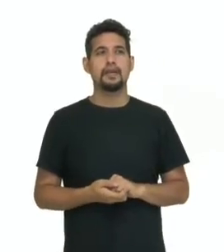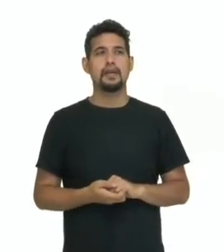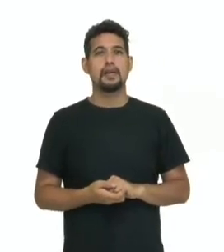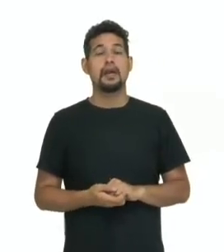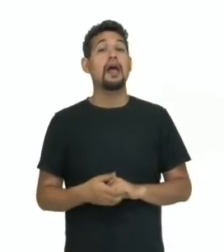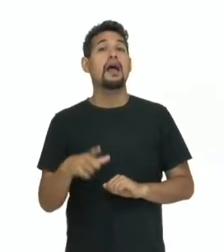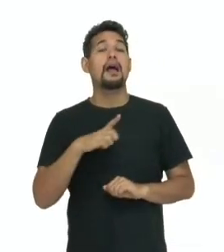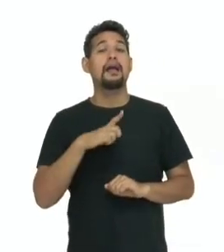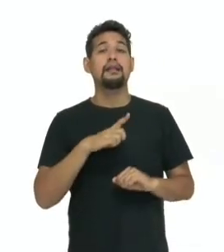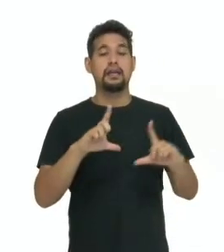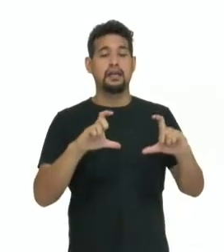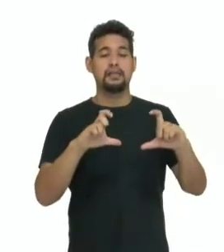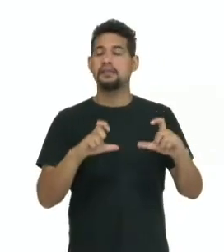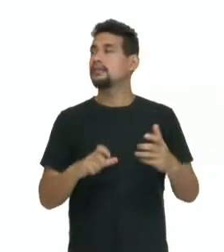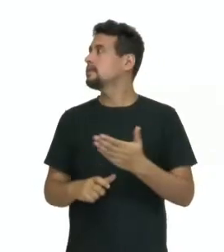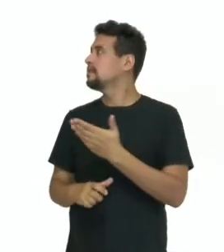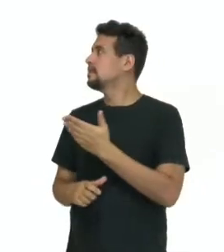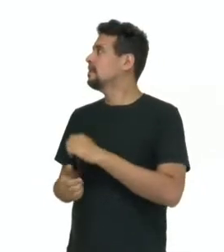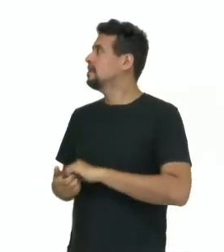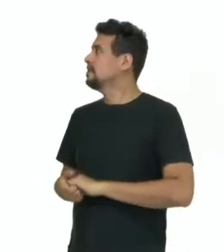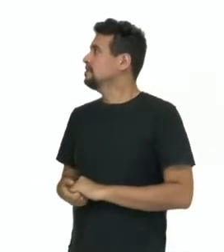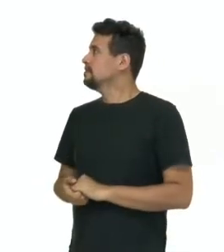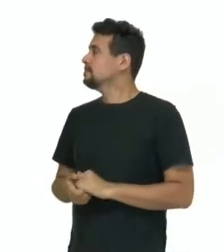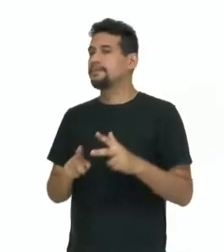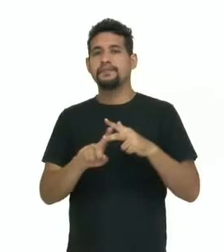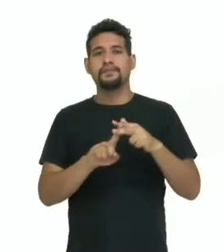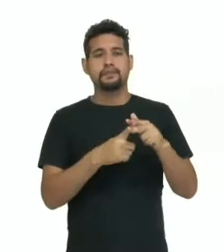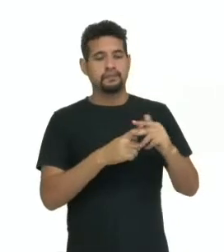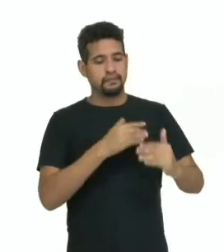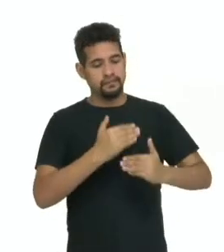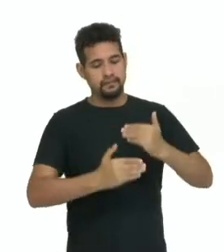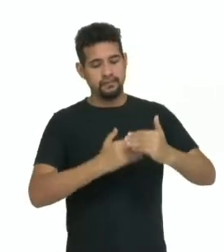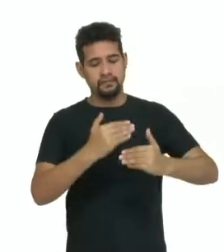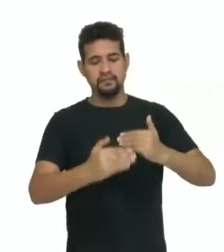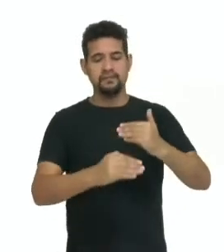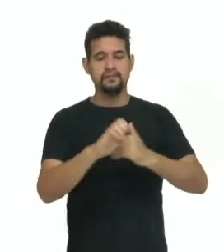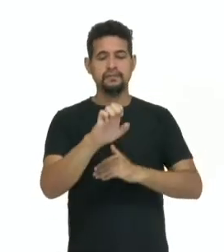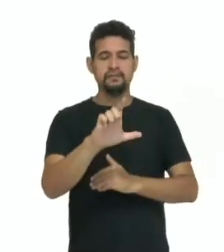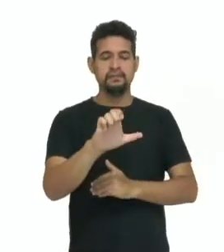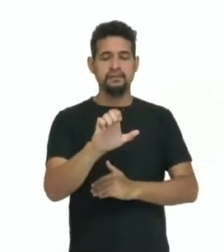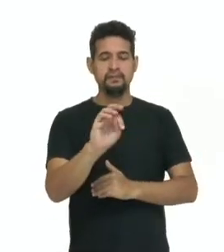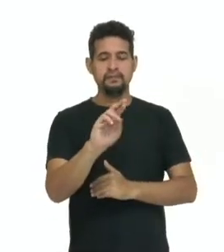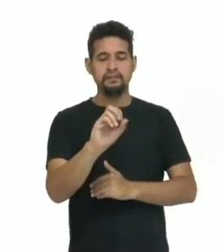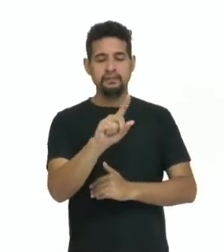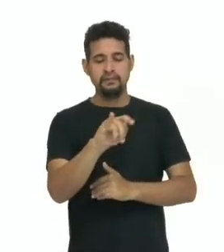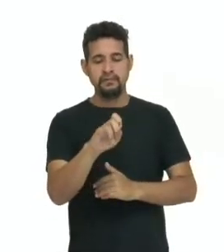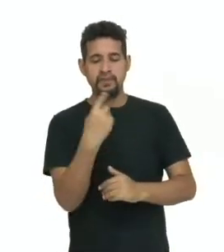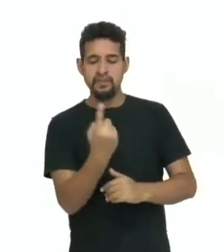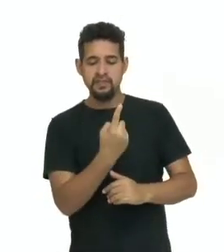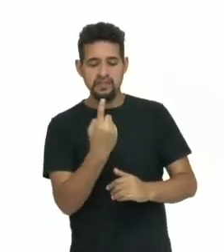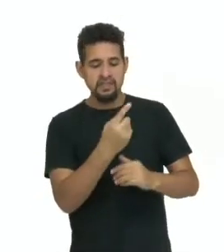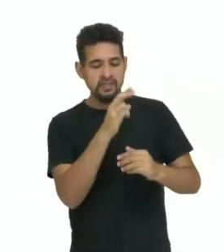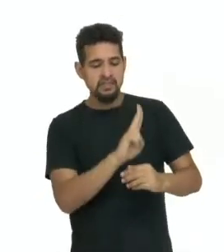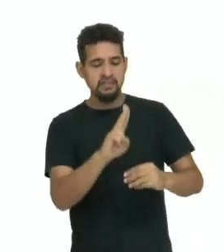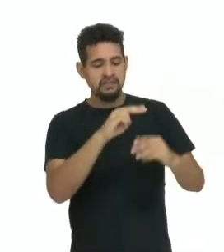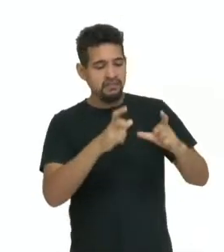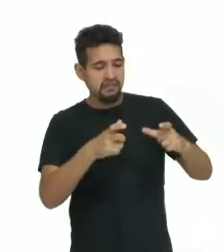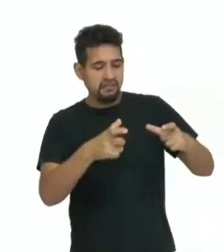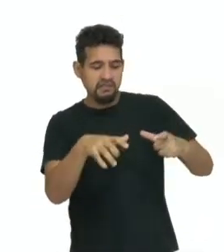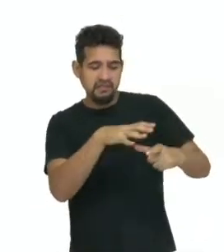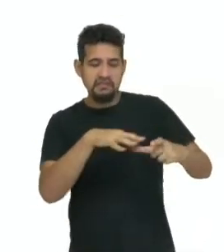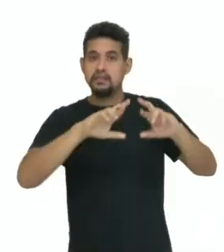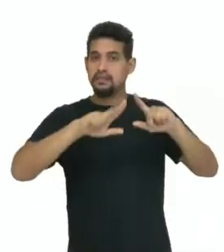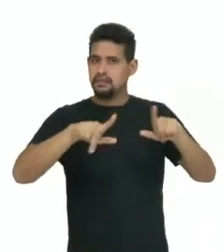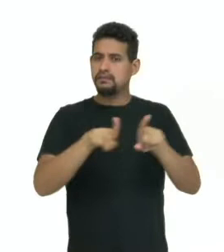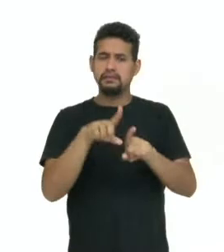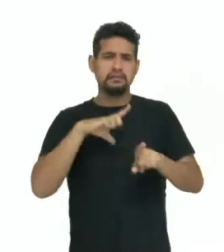Aqui a gente tem uma imagem da montagem de um processo de eletrólise. Então a gente tem uma única cuba eletrolítica, diferente